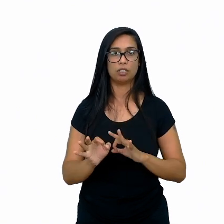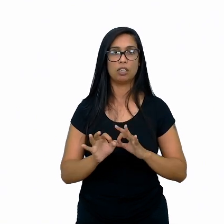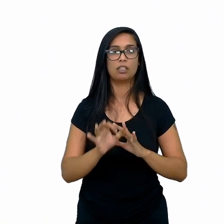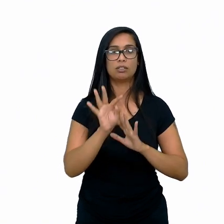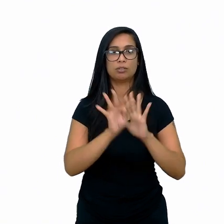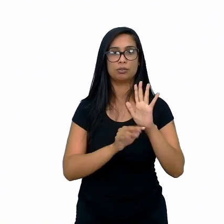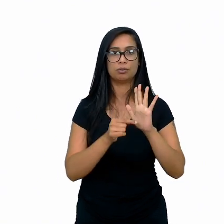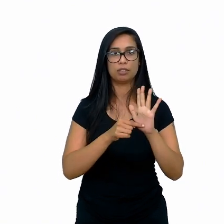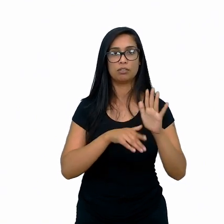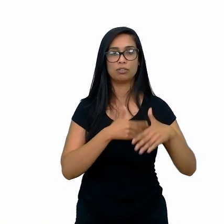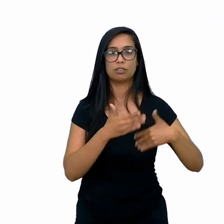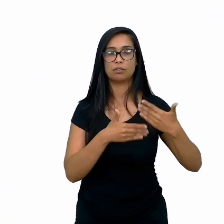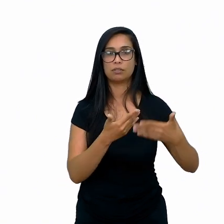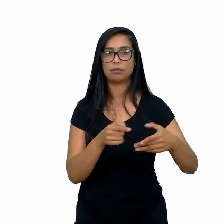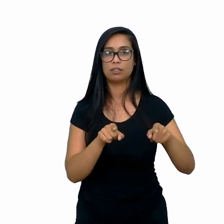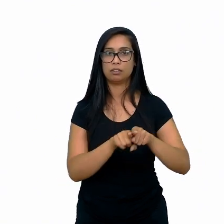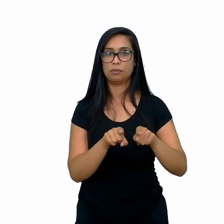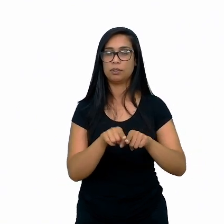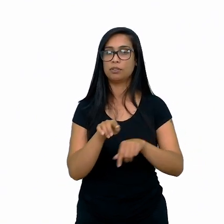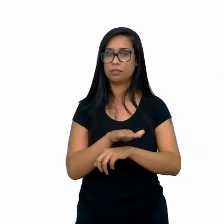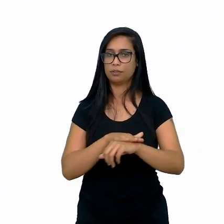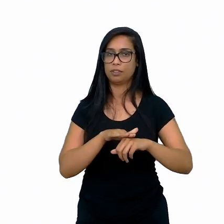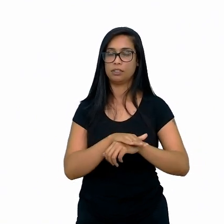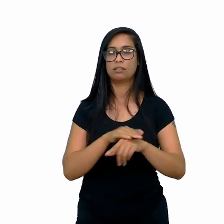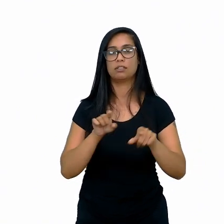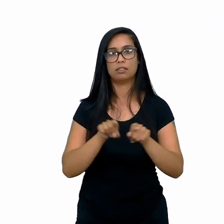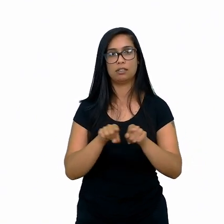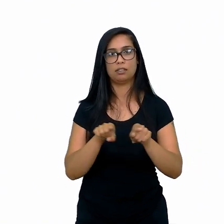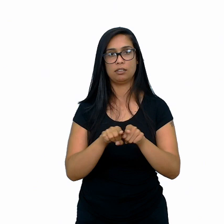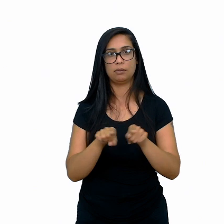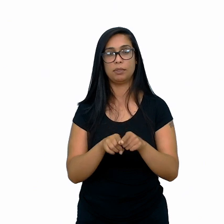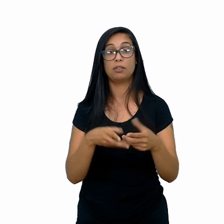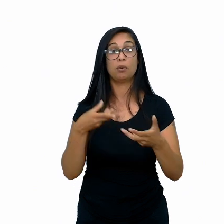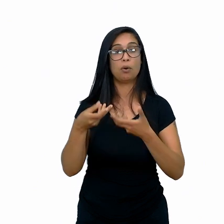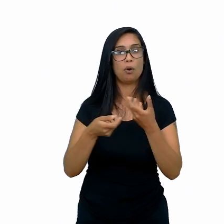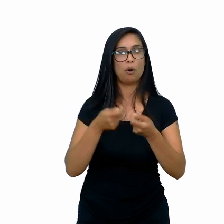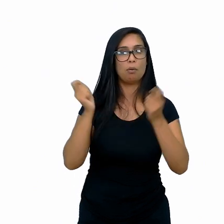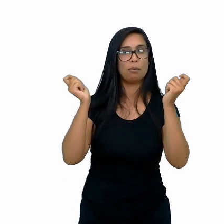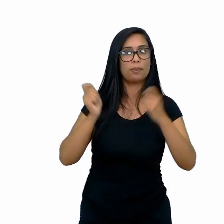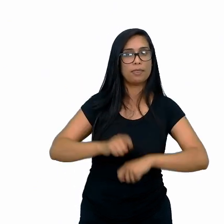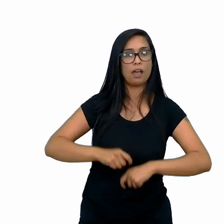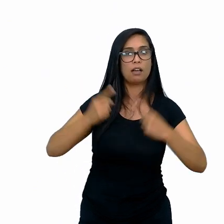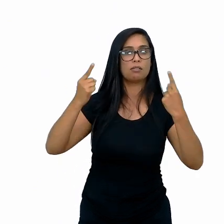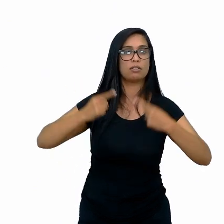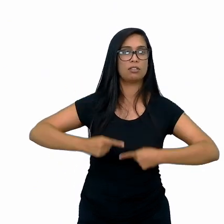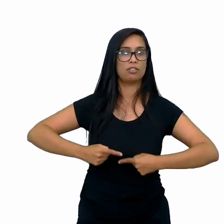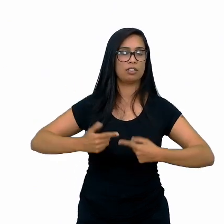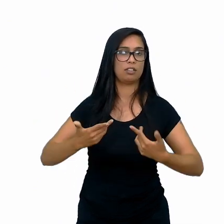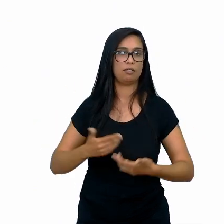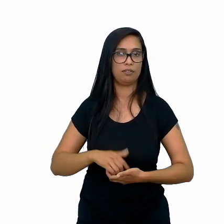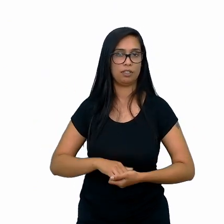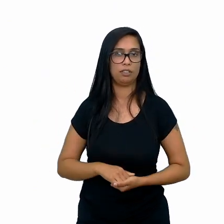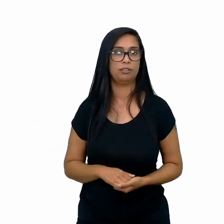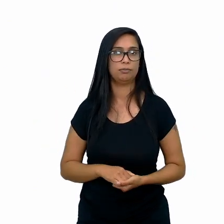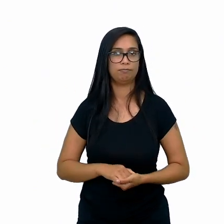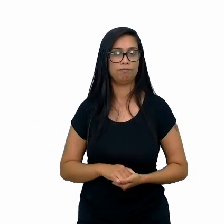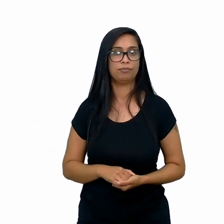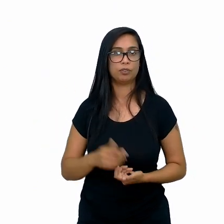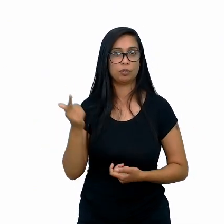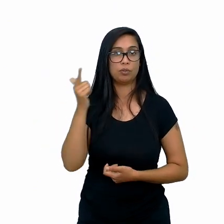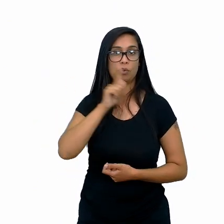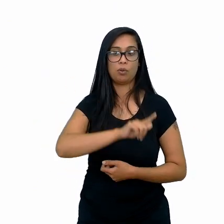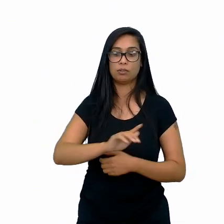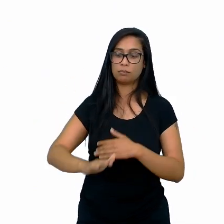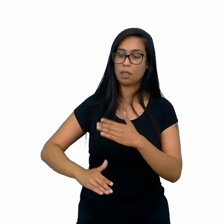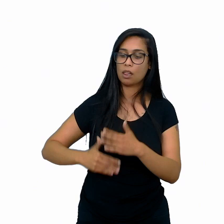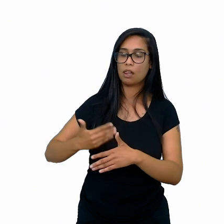textos. Conversamos um pouco sobre as possibilidades e os desafios que a aula 9 pode propor,